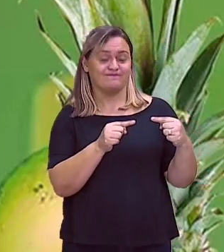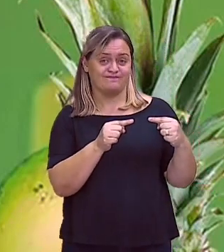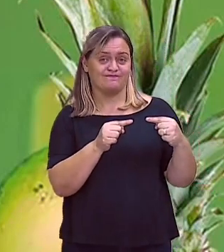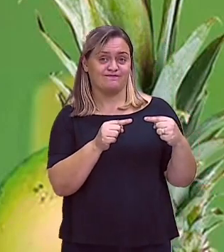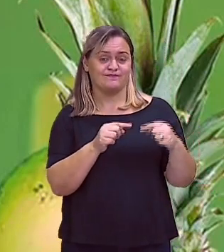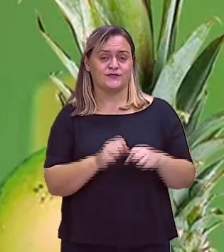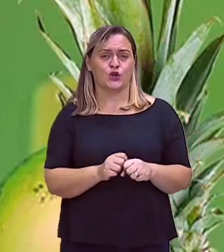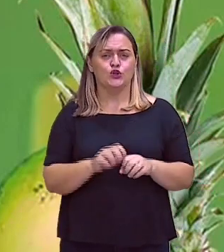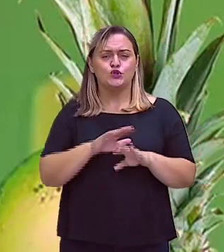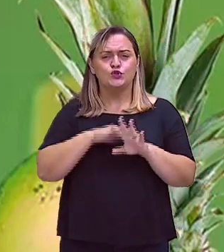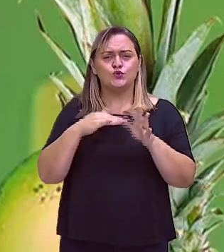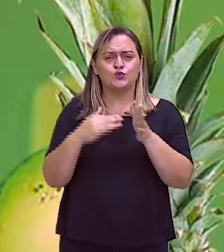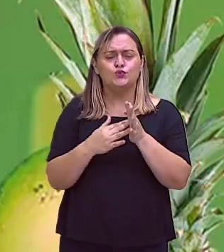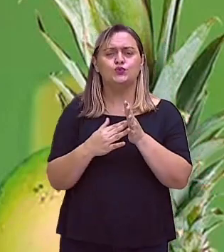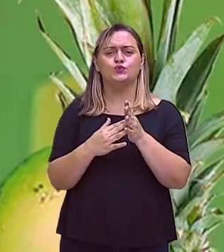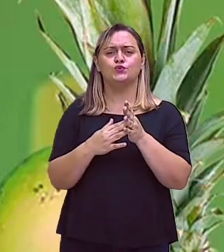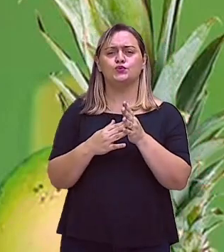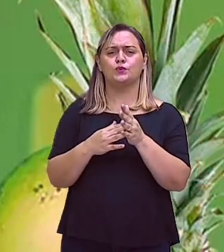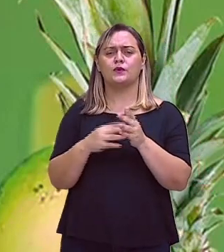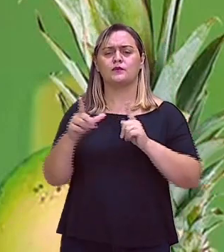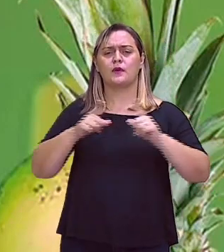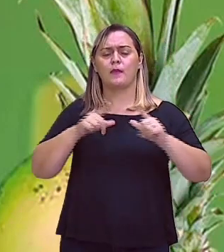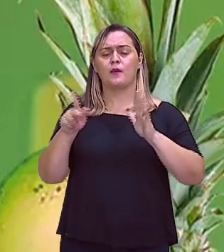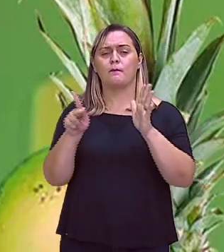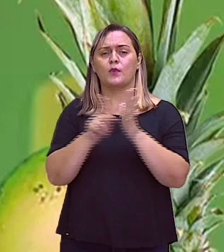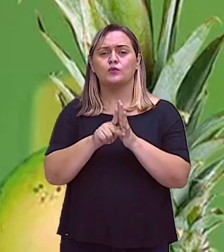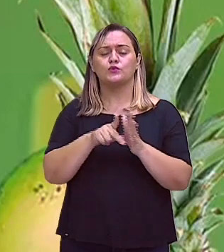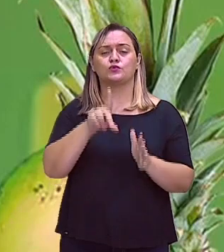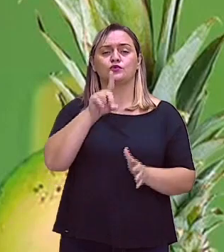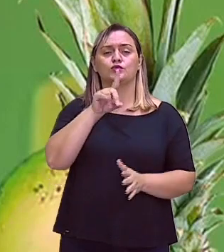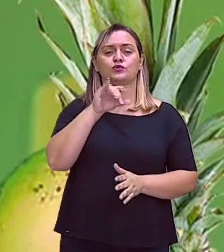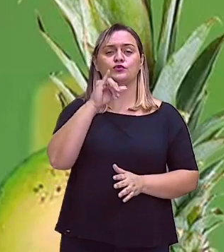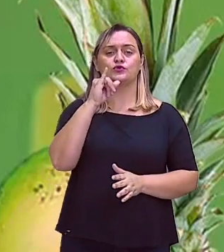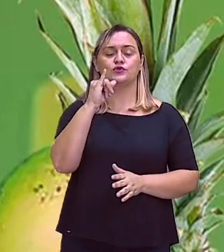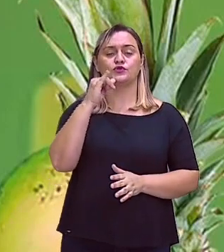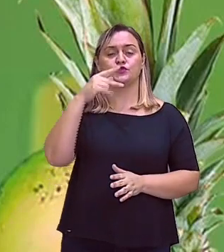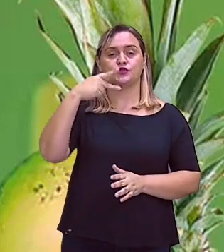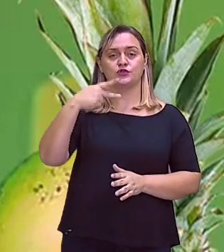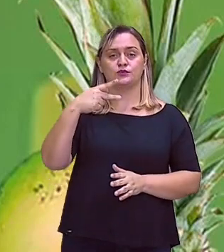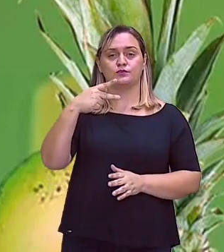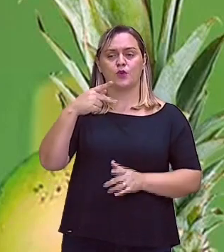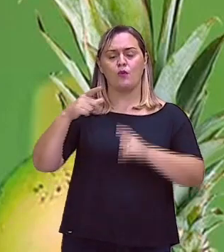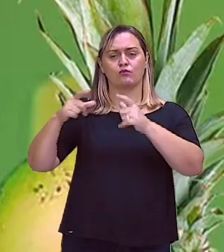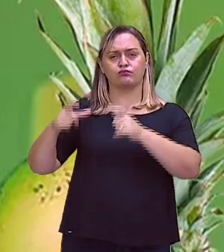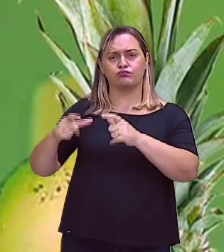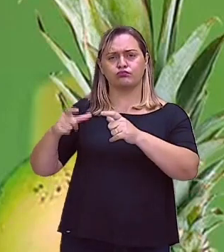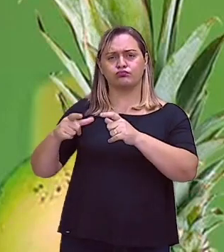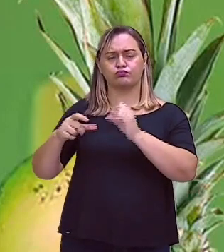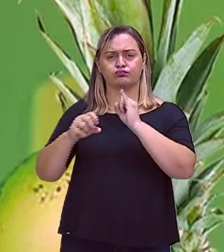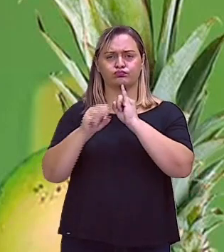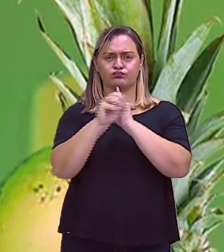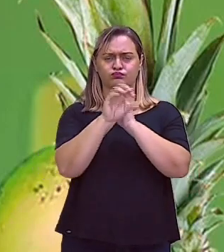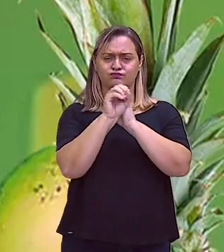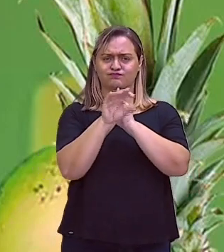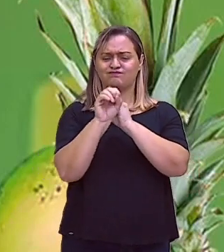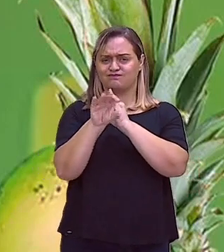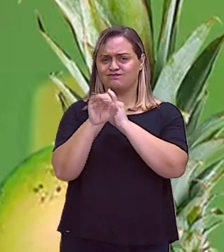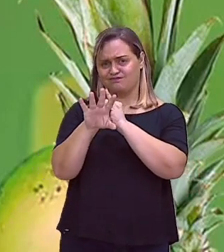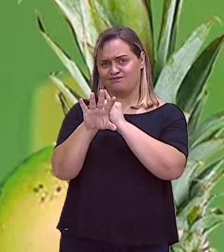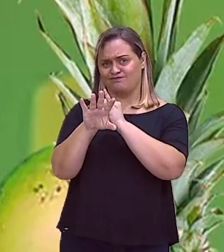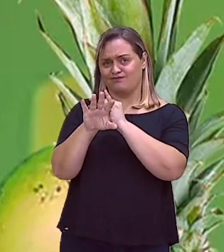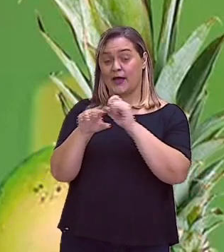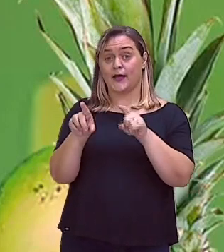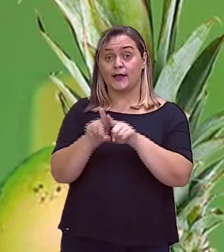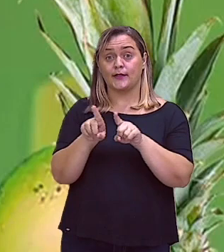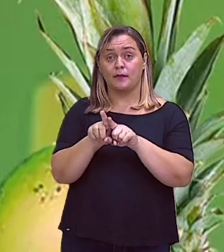obras do departamento de imprensa e propaganda ridículo Este também promoviam uma espécie de culto à imagem